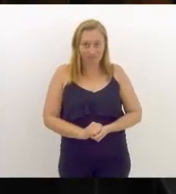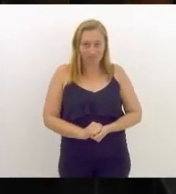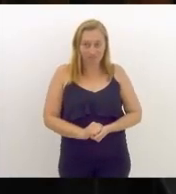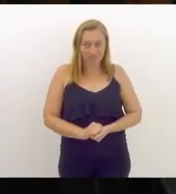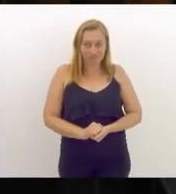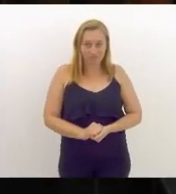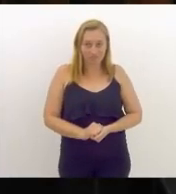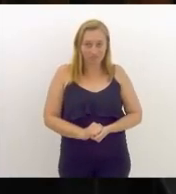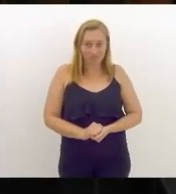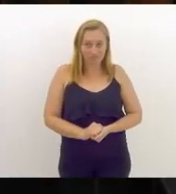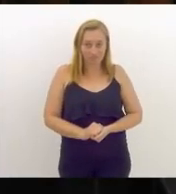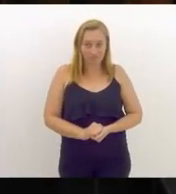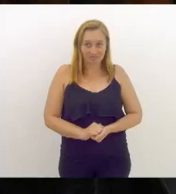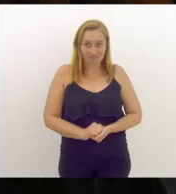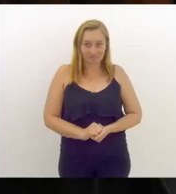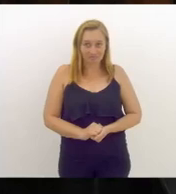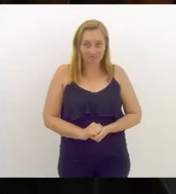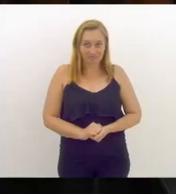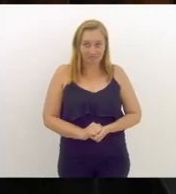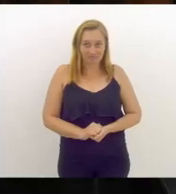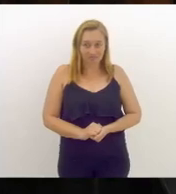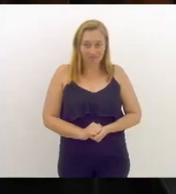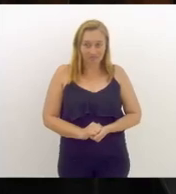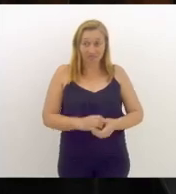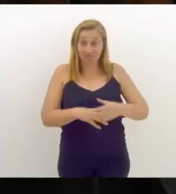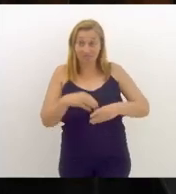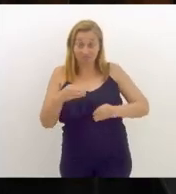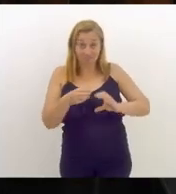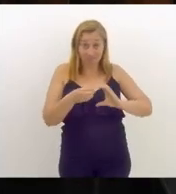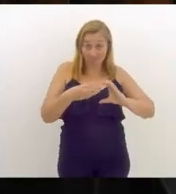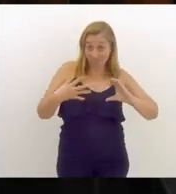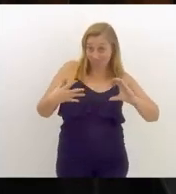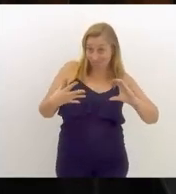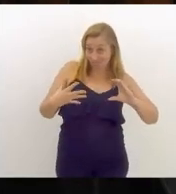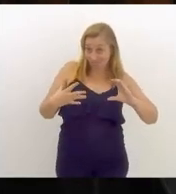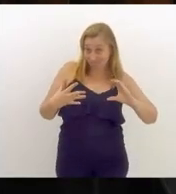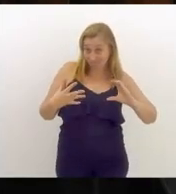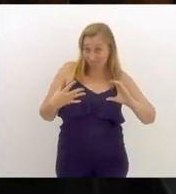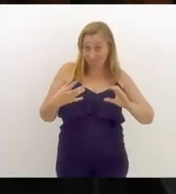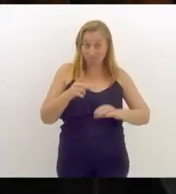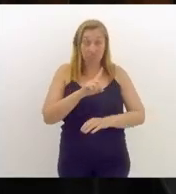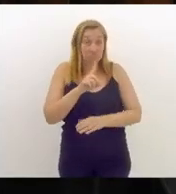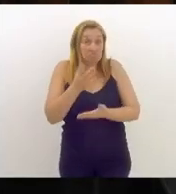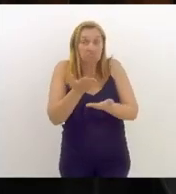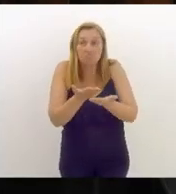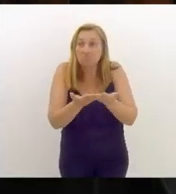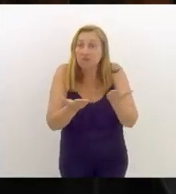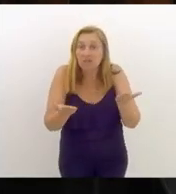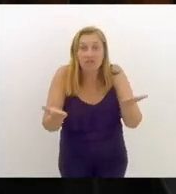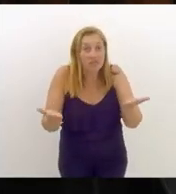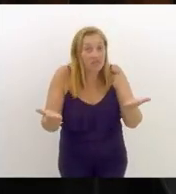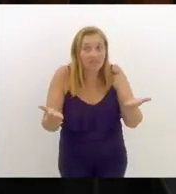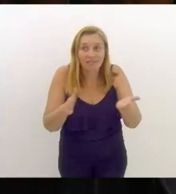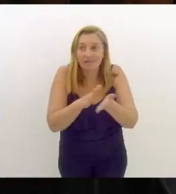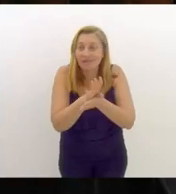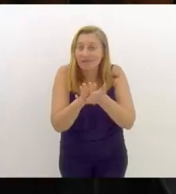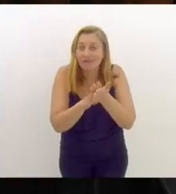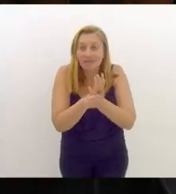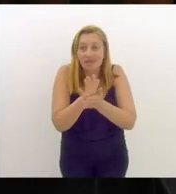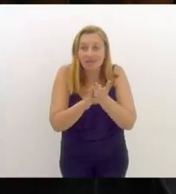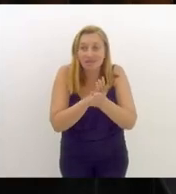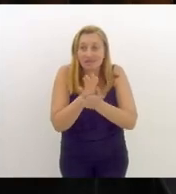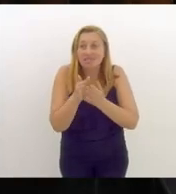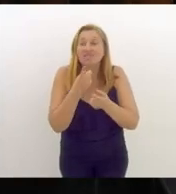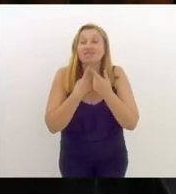Fugindo absolutamente as minhas características e para não perder nada do que eu